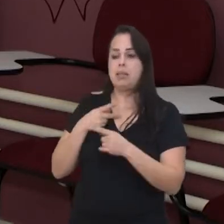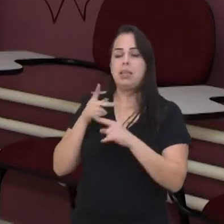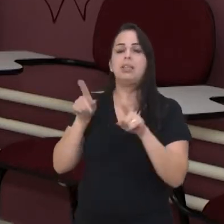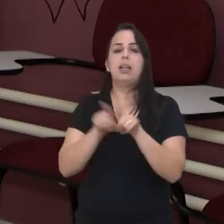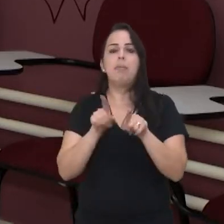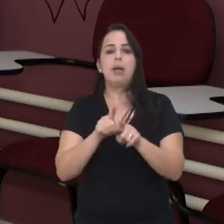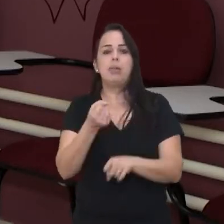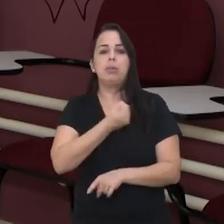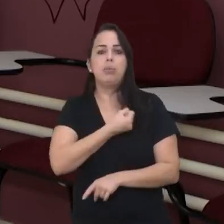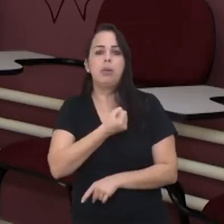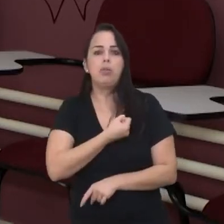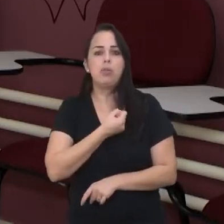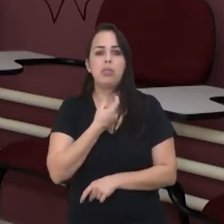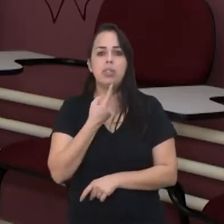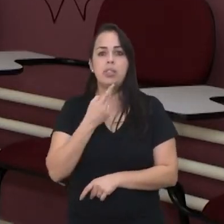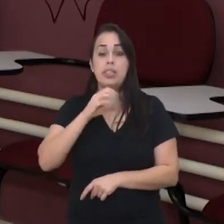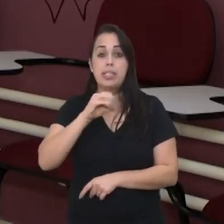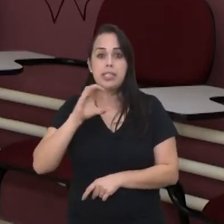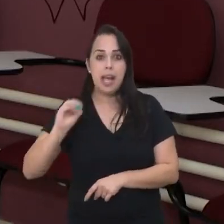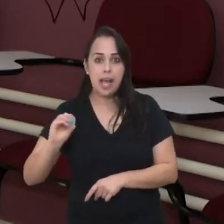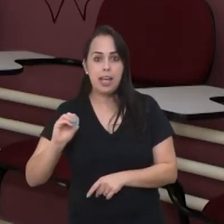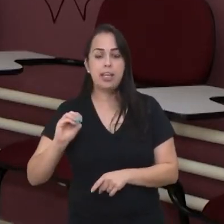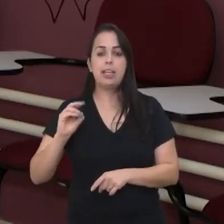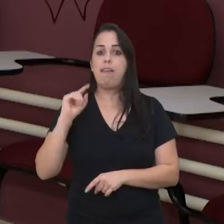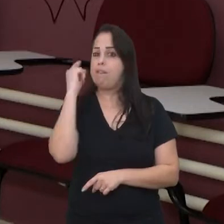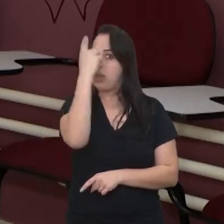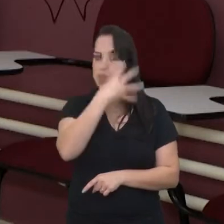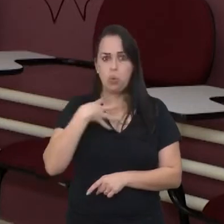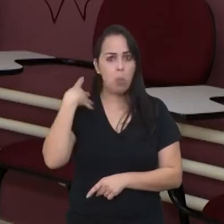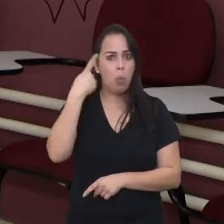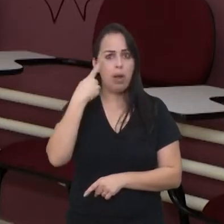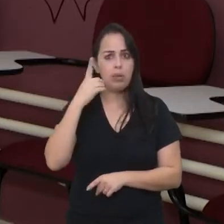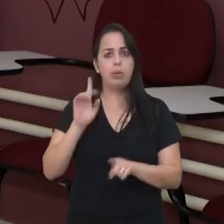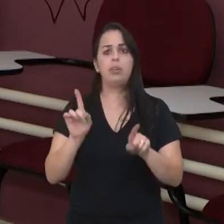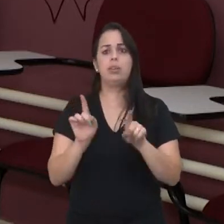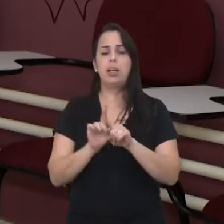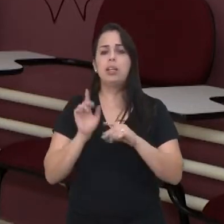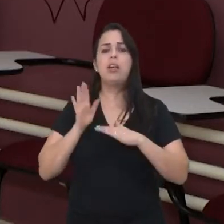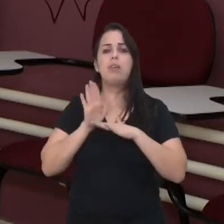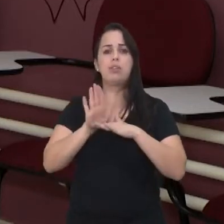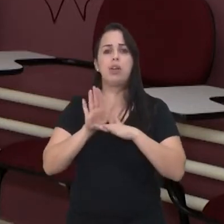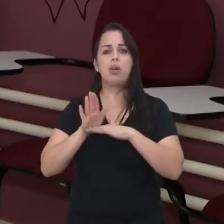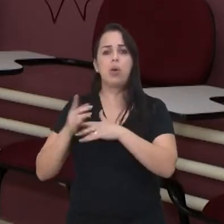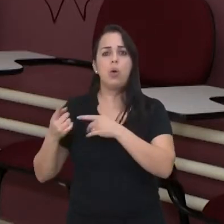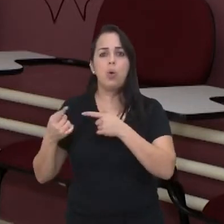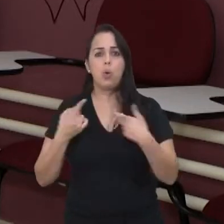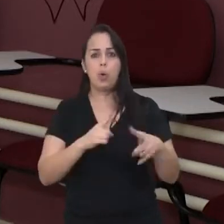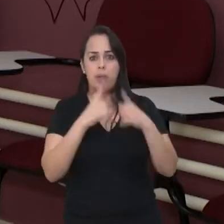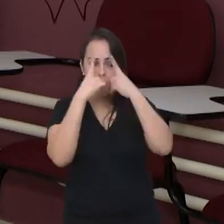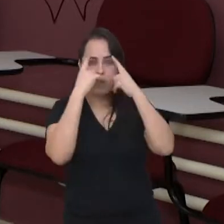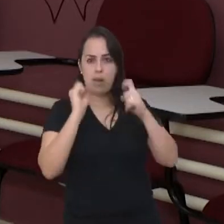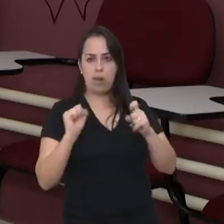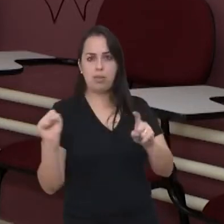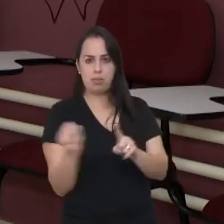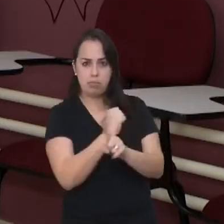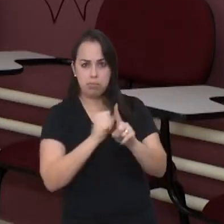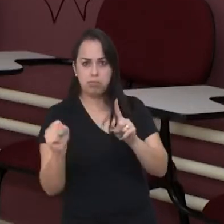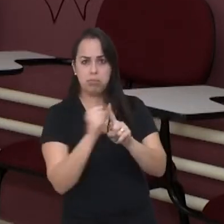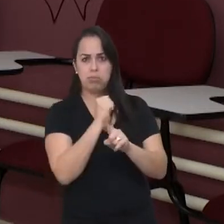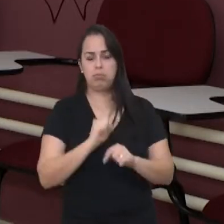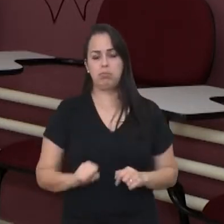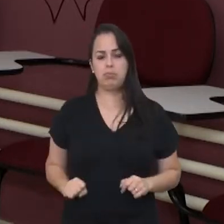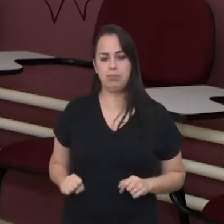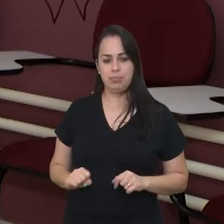Idoso, né, o Disque 100, que funciona 24 horas, que nós podemos aí ajudar a combater a todo tipo